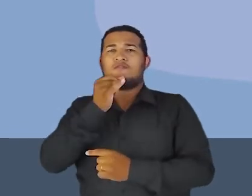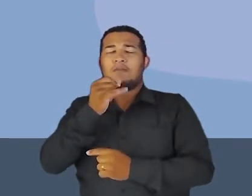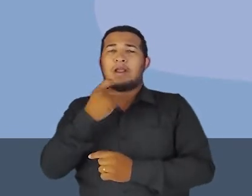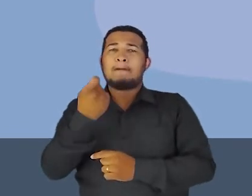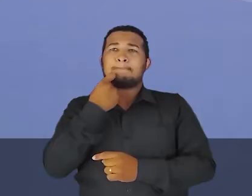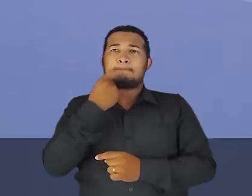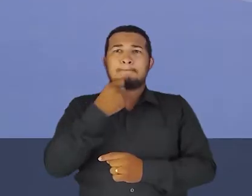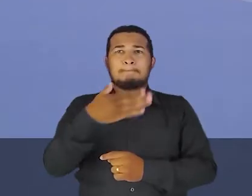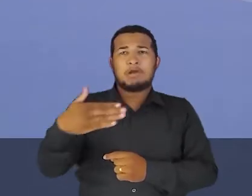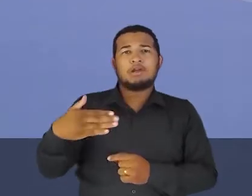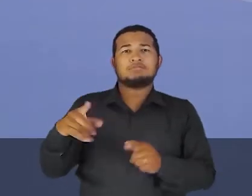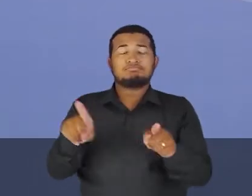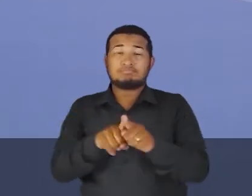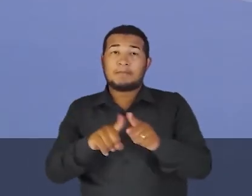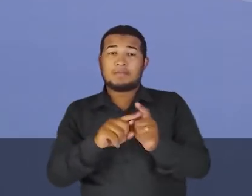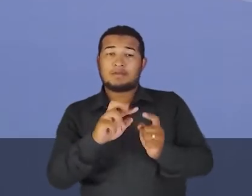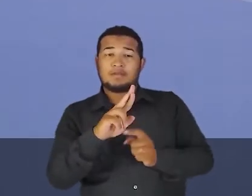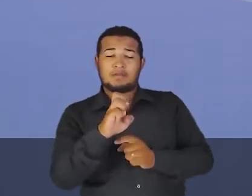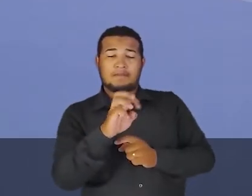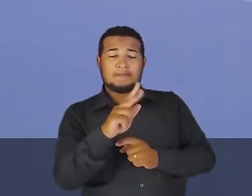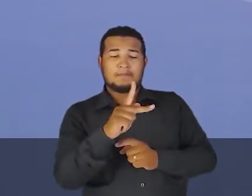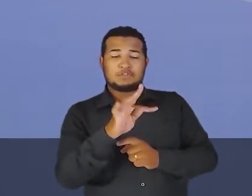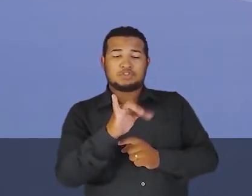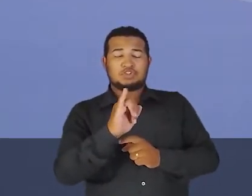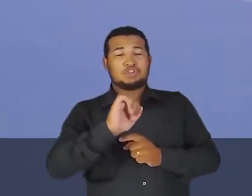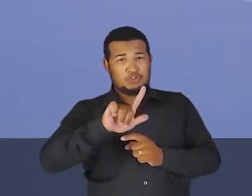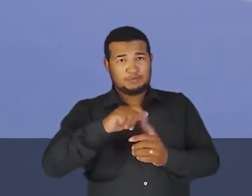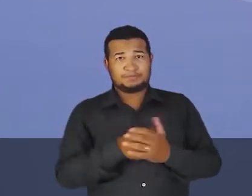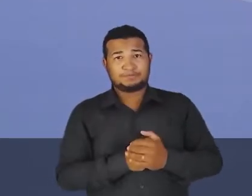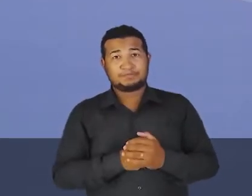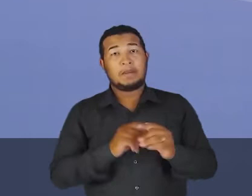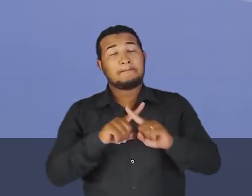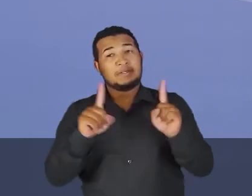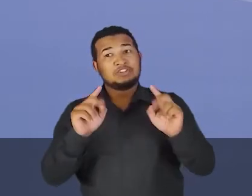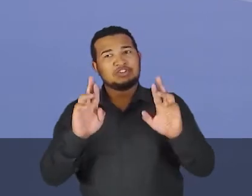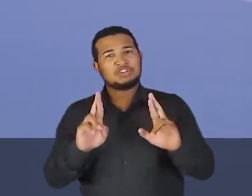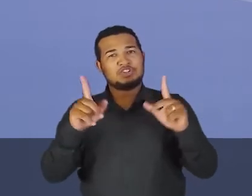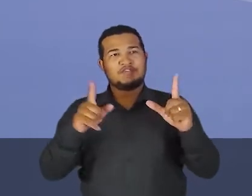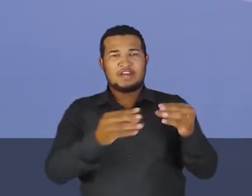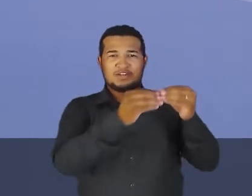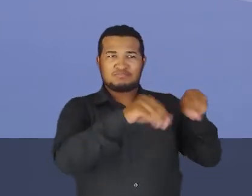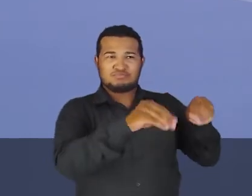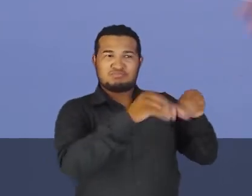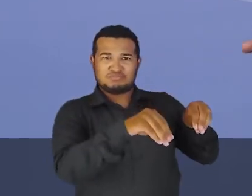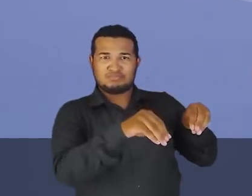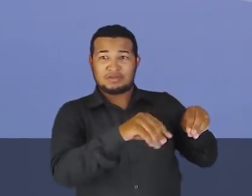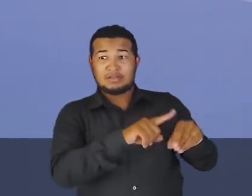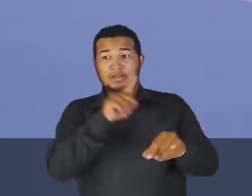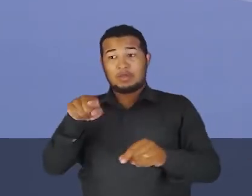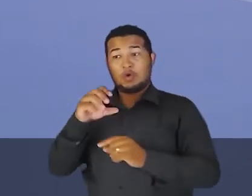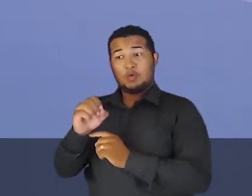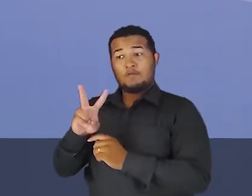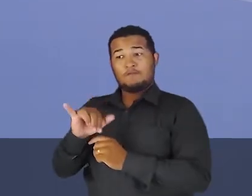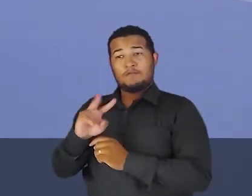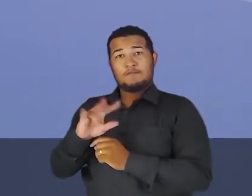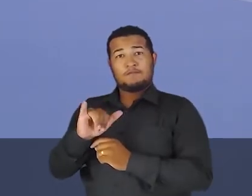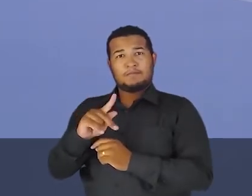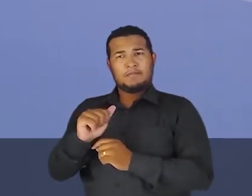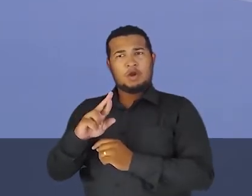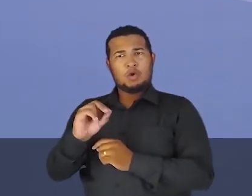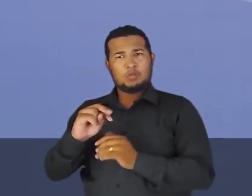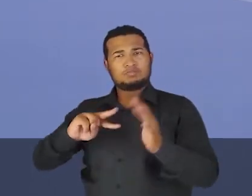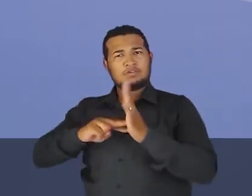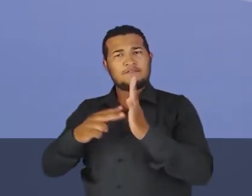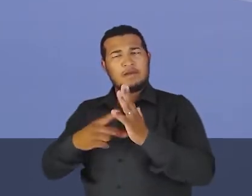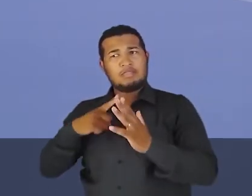répteis. Então, olha para cá. Diferente do que acontece nos animais ovíparos, os animais ovovivíparos, eles permanecem com os ovos